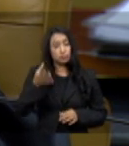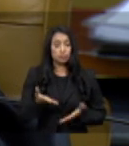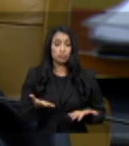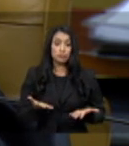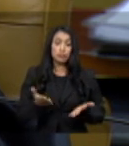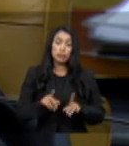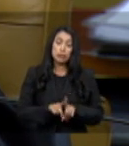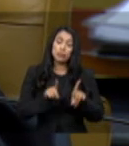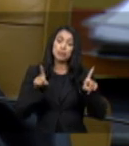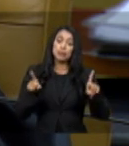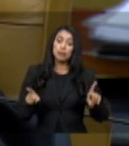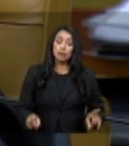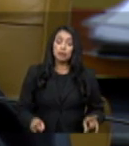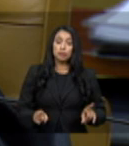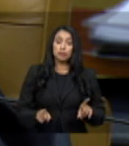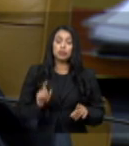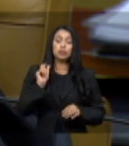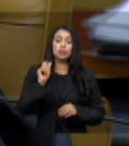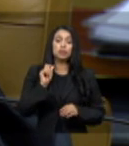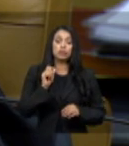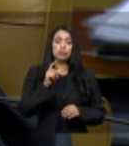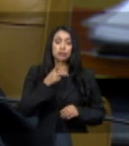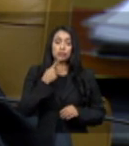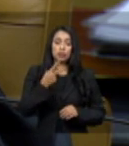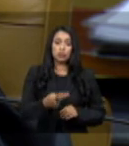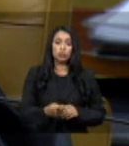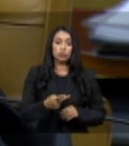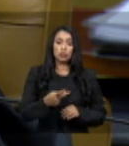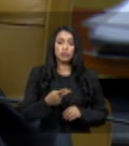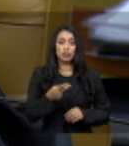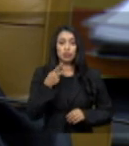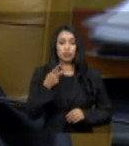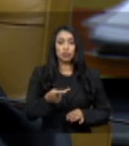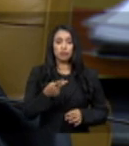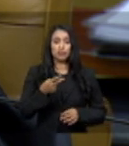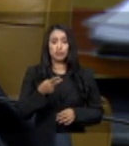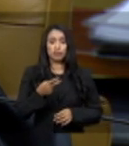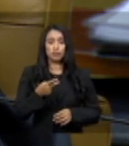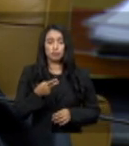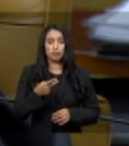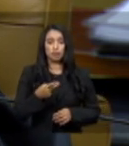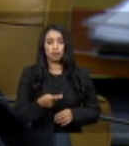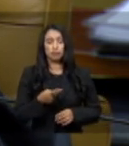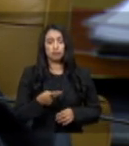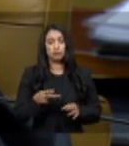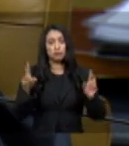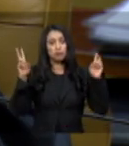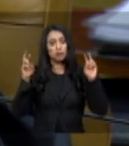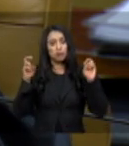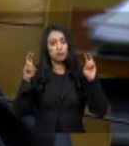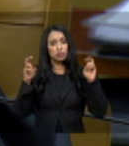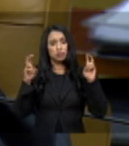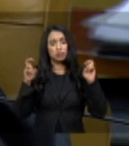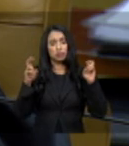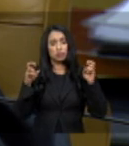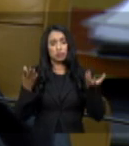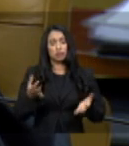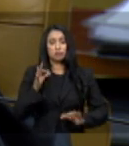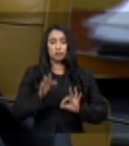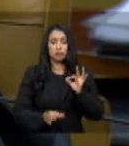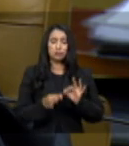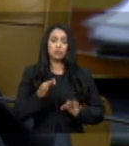mandamental mas a questão que se coloca e e é uma criação da teoria mesmo da jurisdição